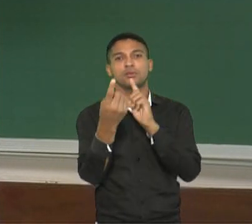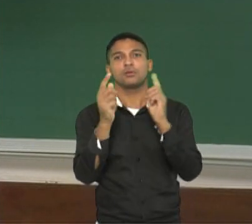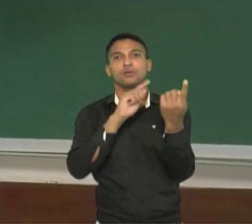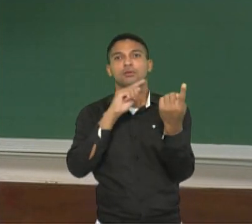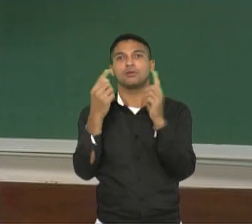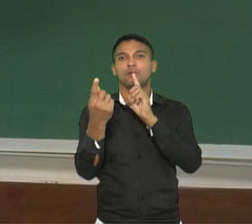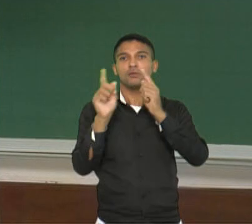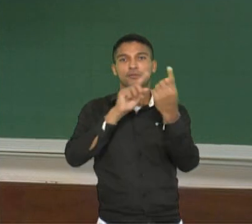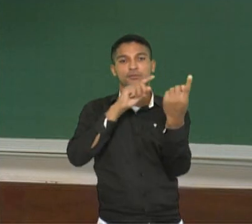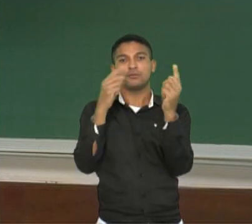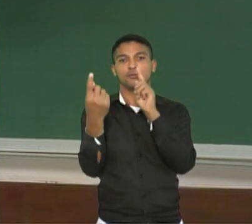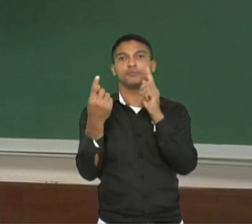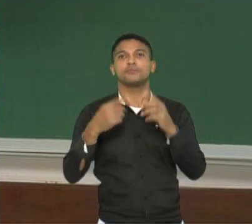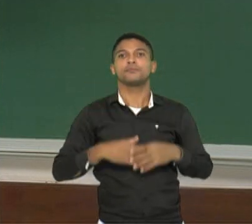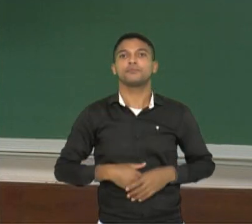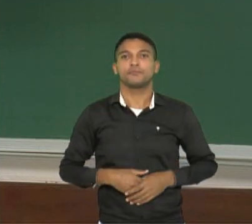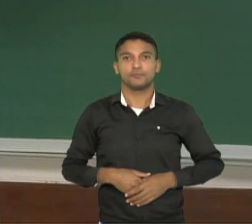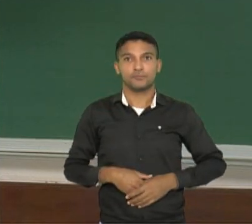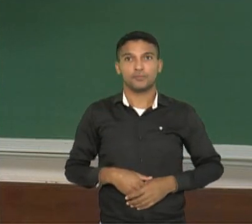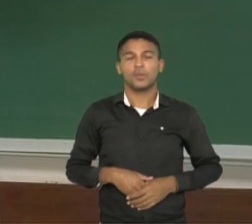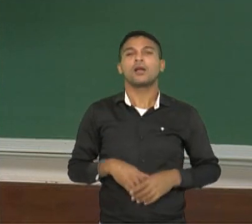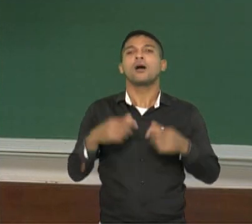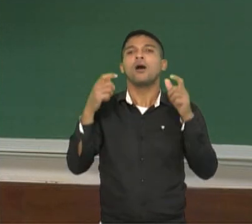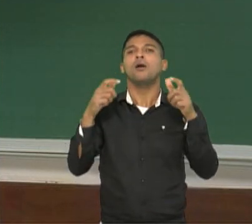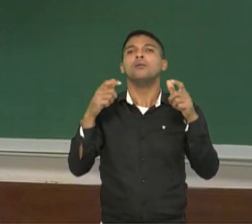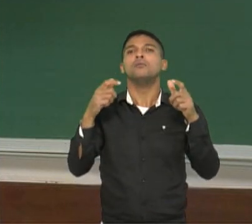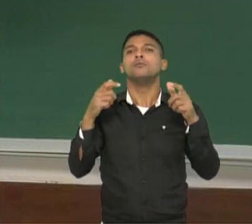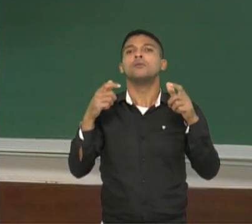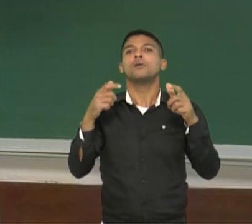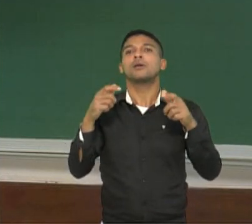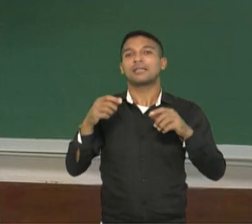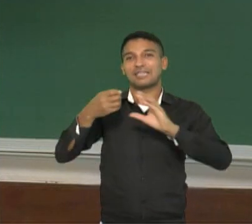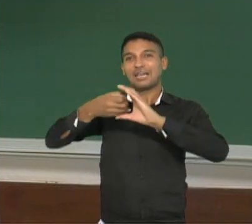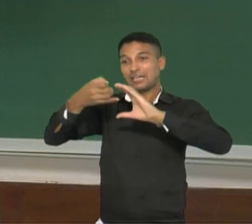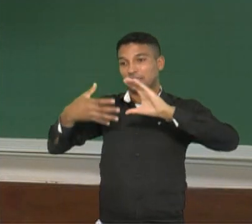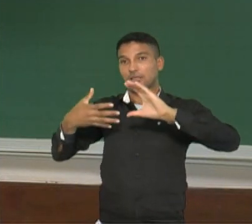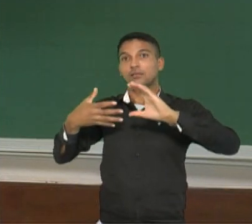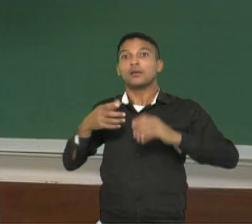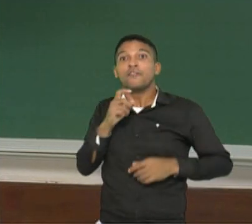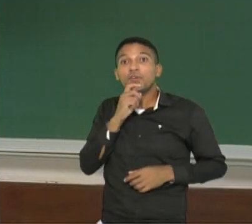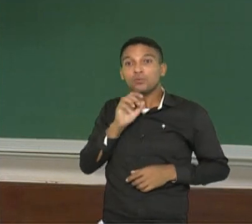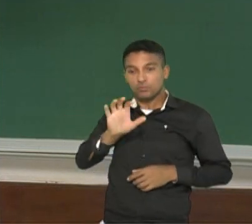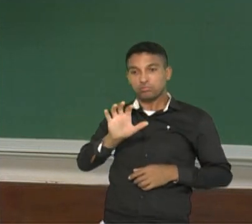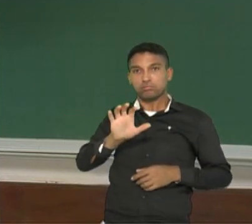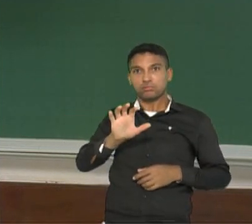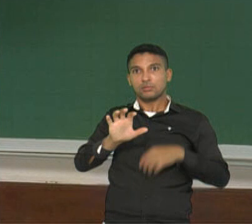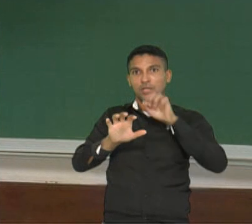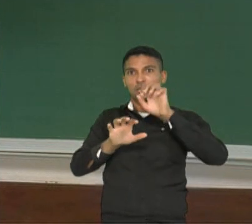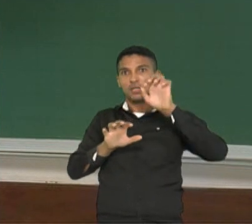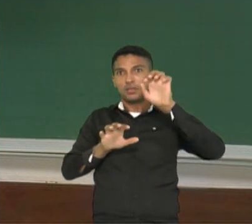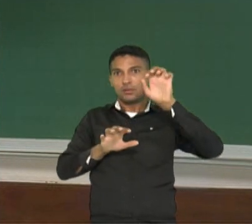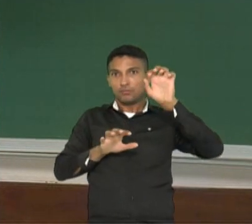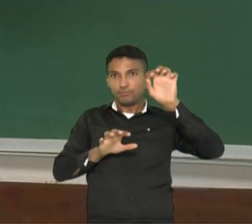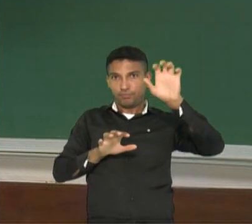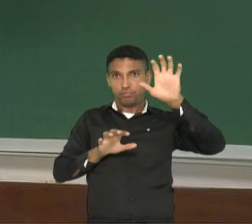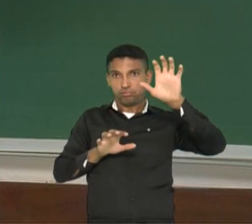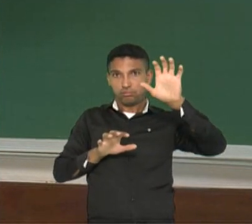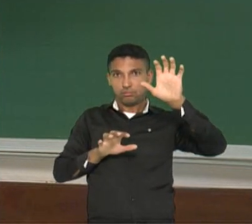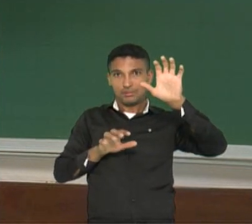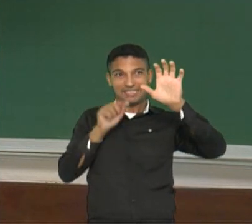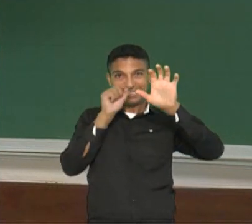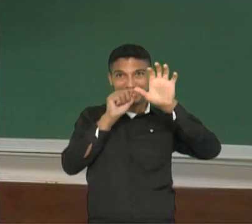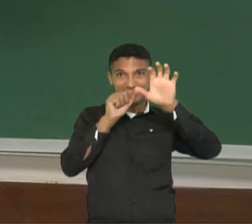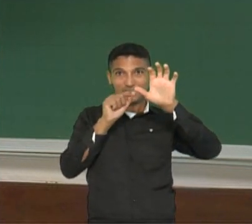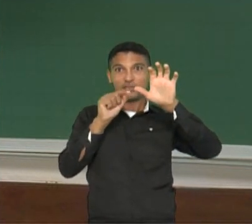geográficas, localidades de clima frio apresentam características distintas de localidades que apresentam o clima